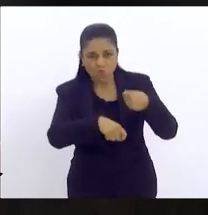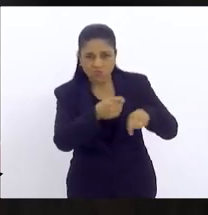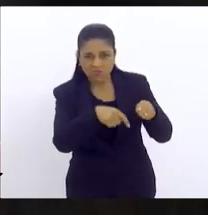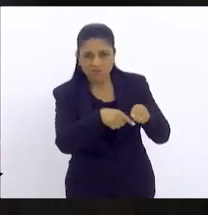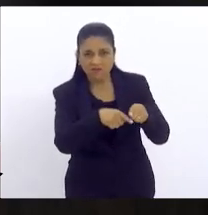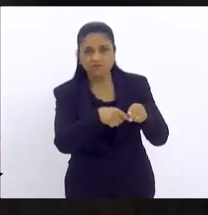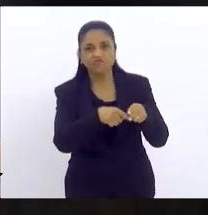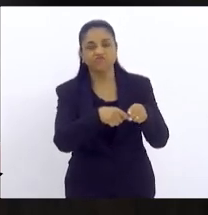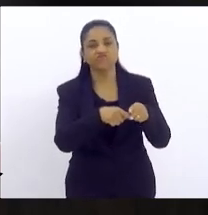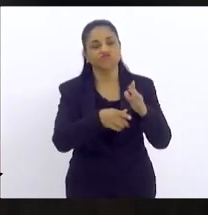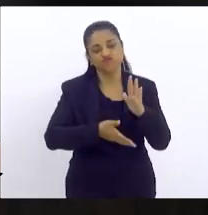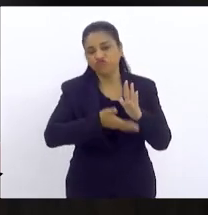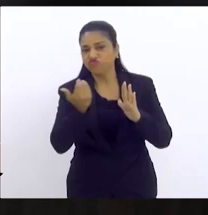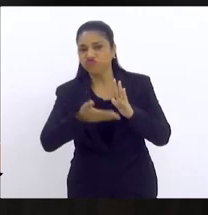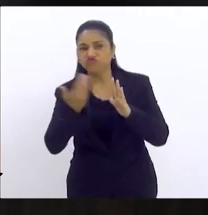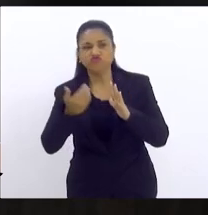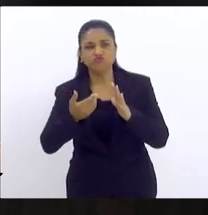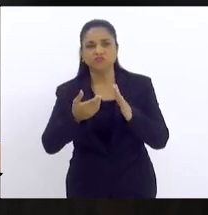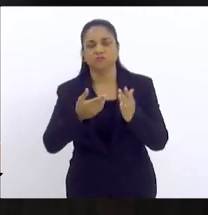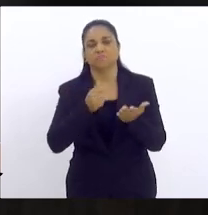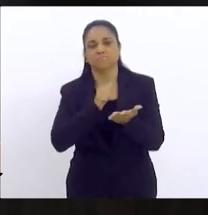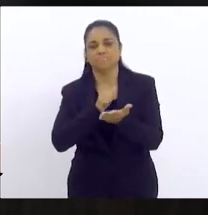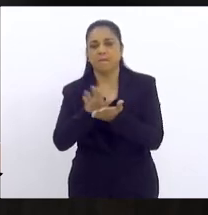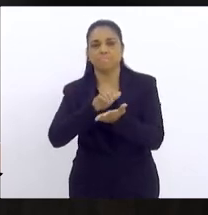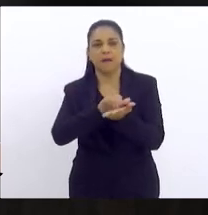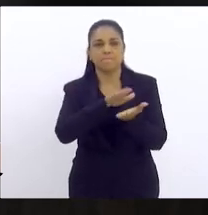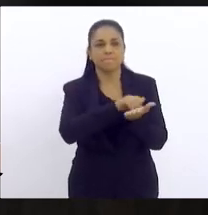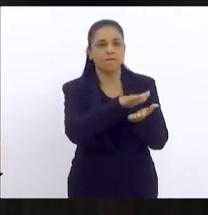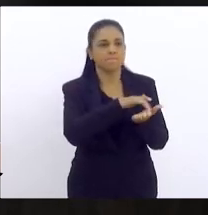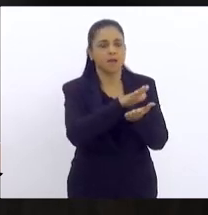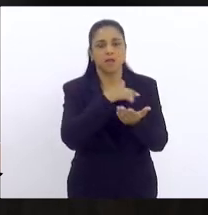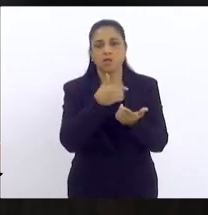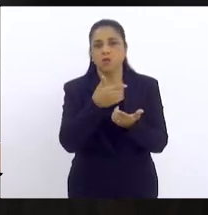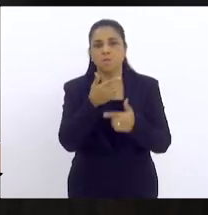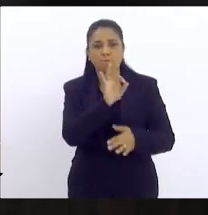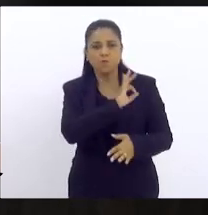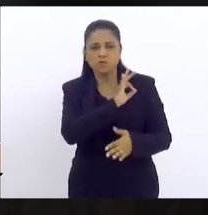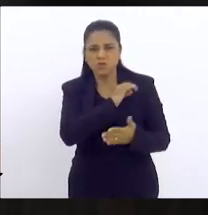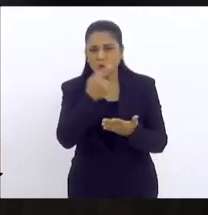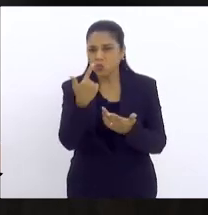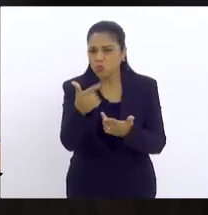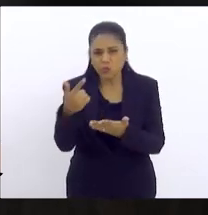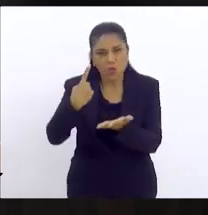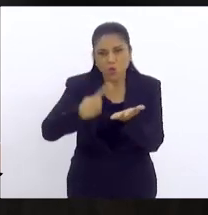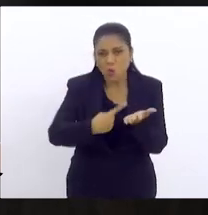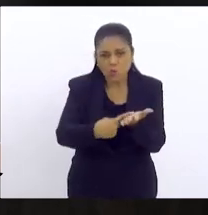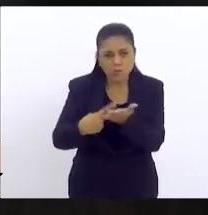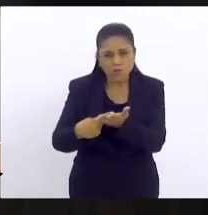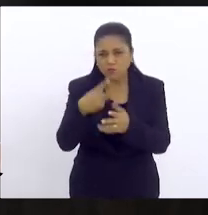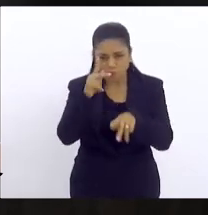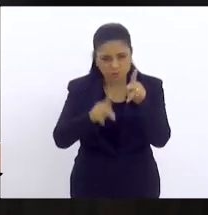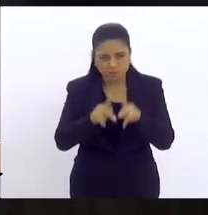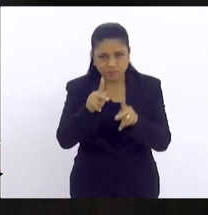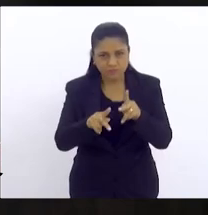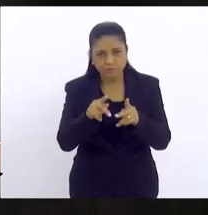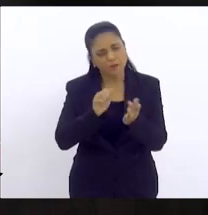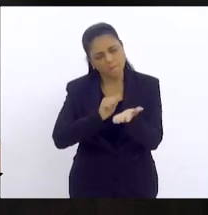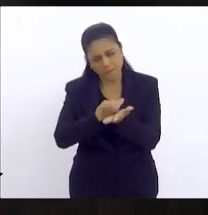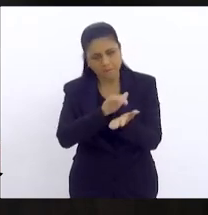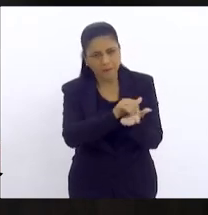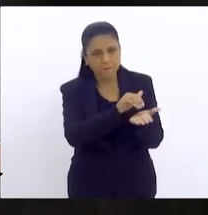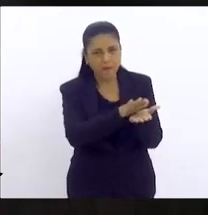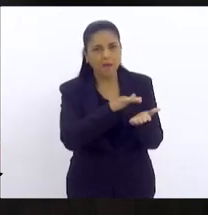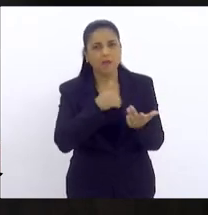retirar aqueles policiais que não tem realmente compromisso com a população esse é o nosso posicionamento